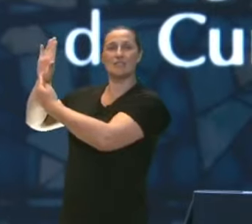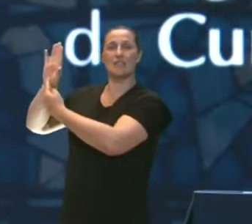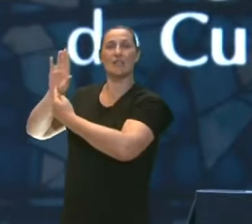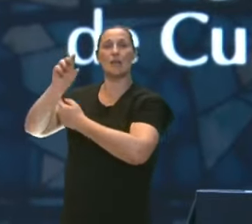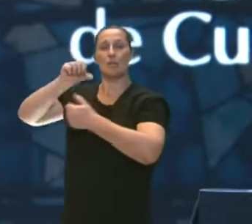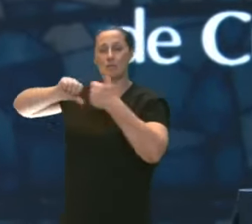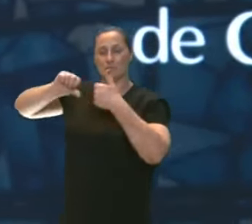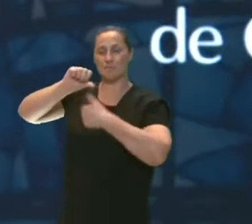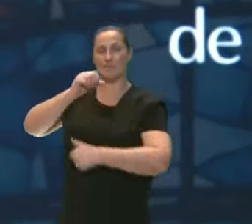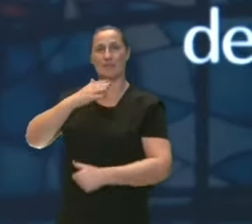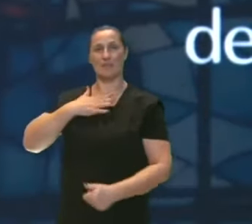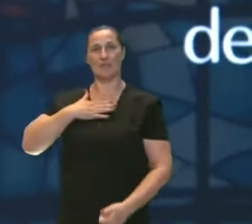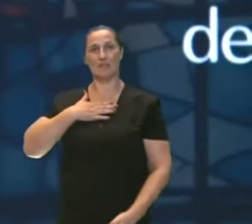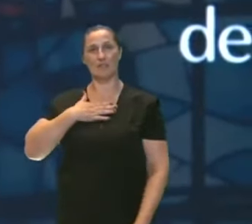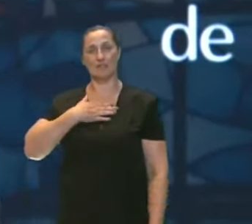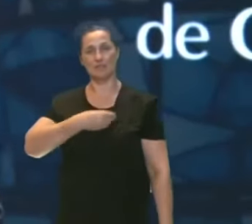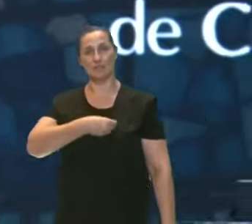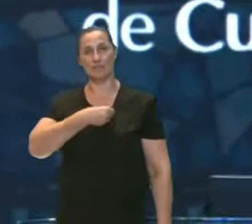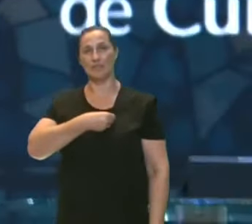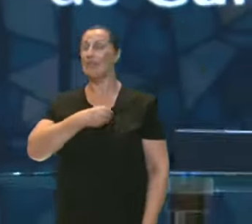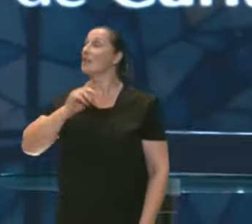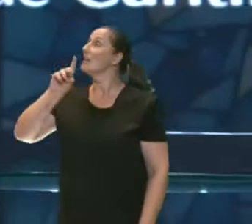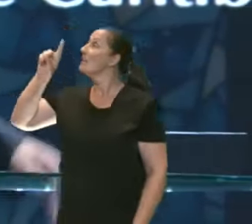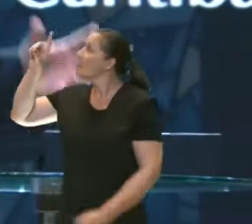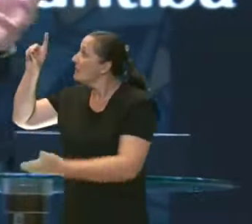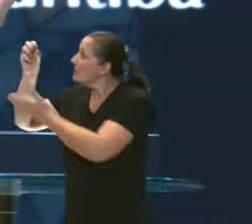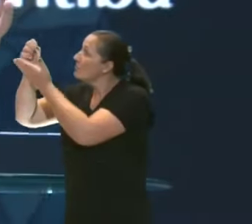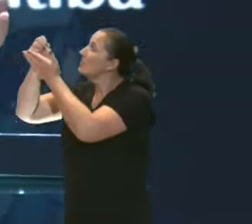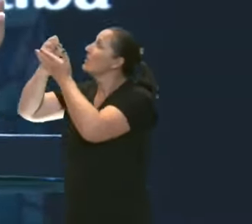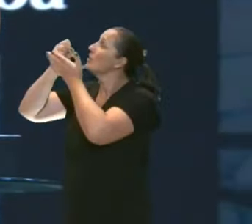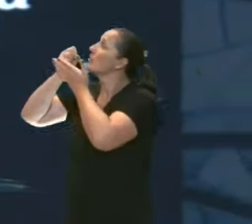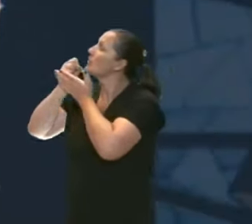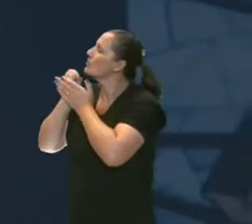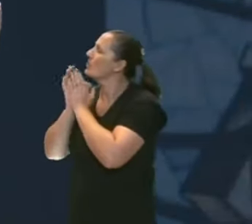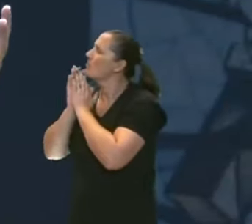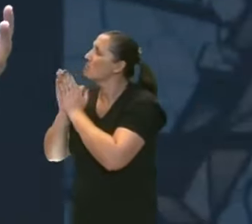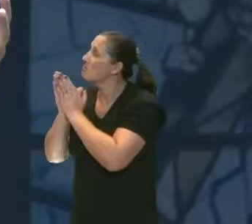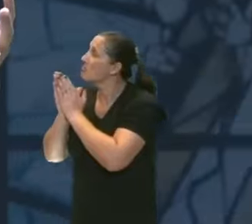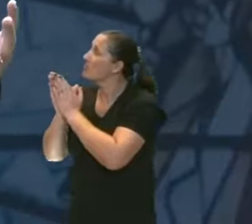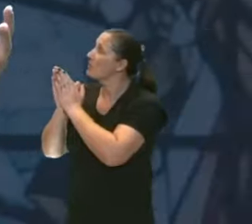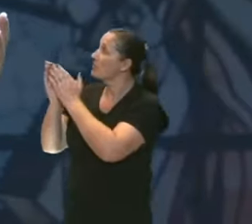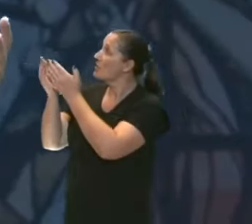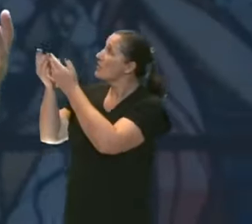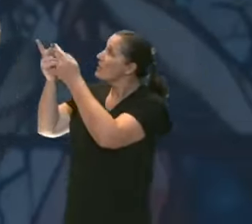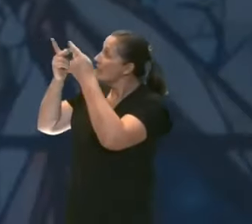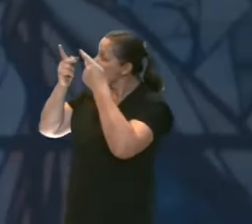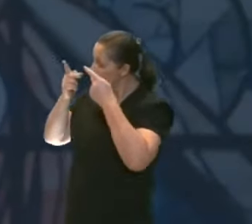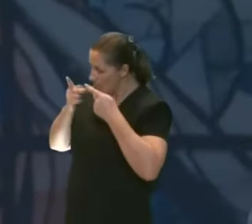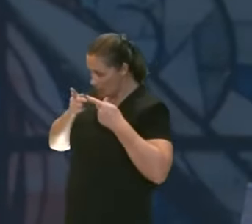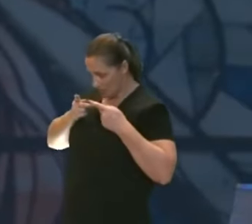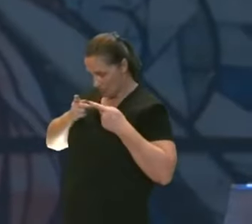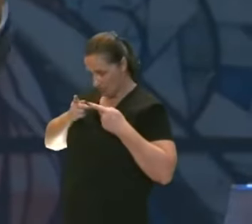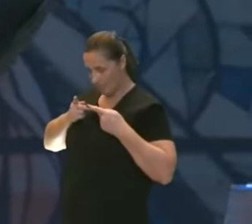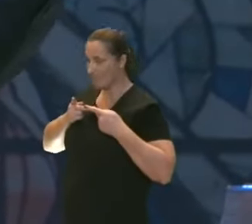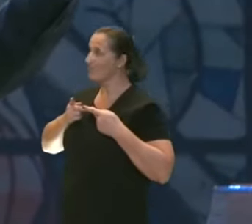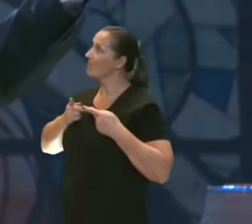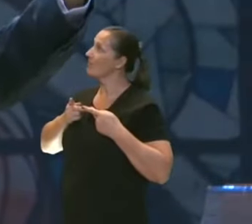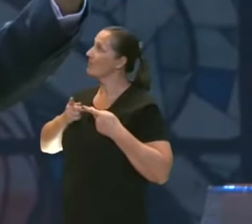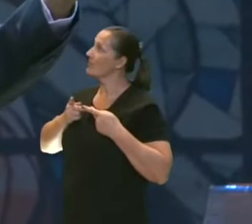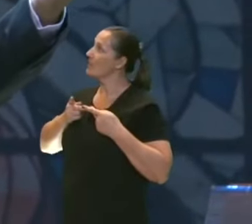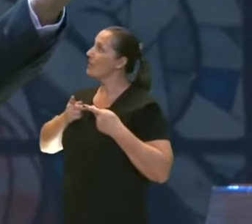eu estou precisando da tua ajuda, da tua visitação na minha vida, para poder enxergar a